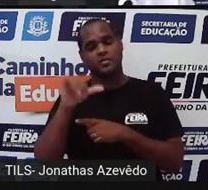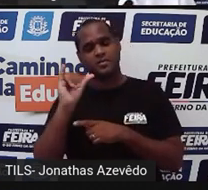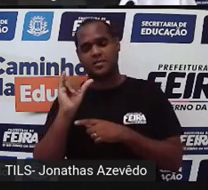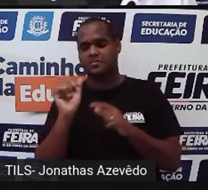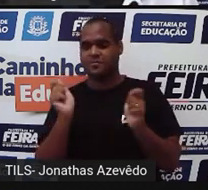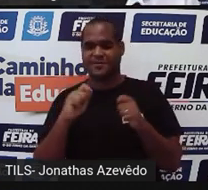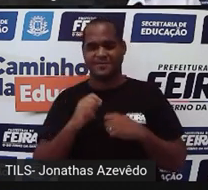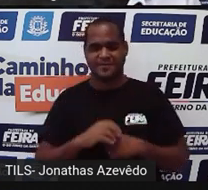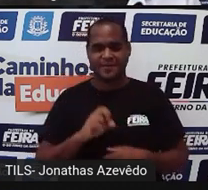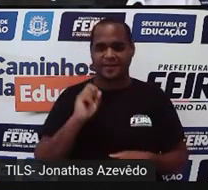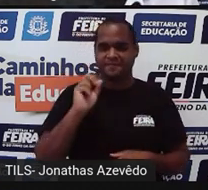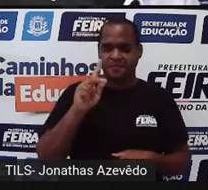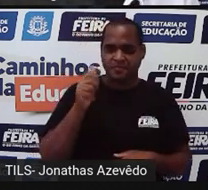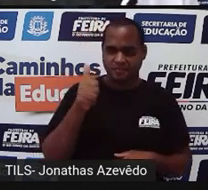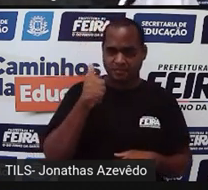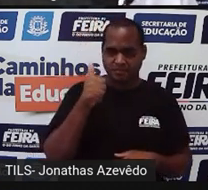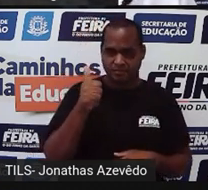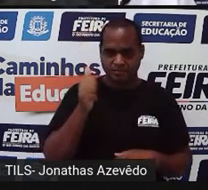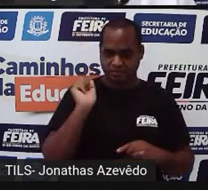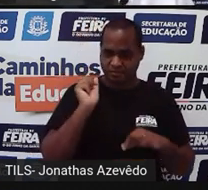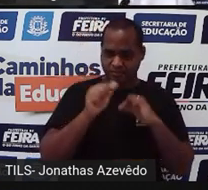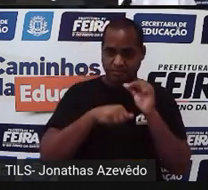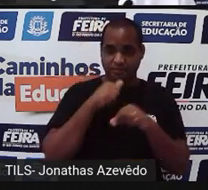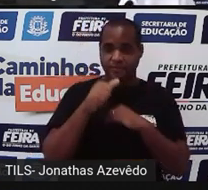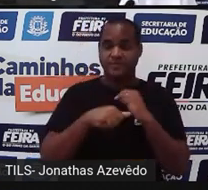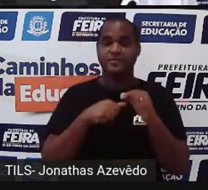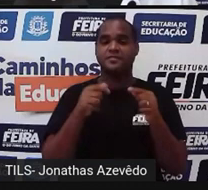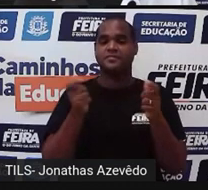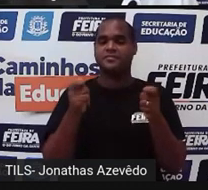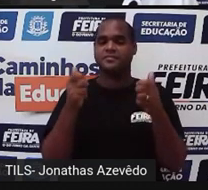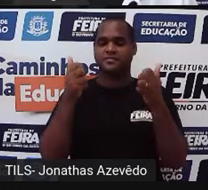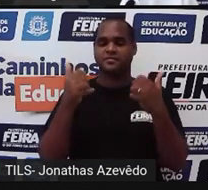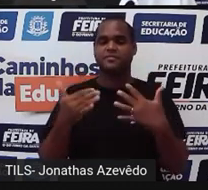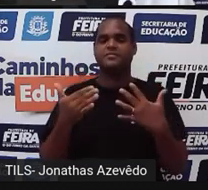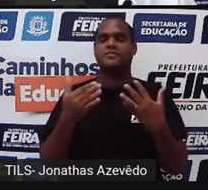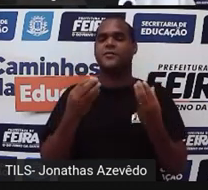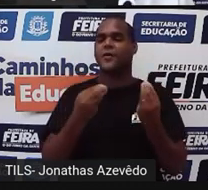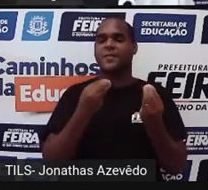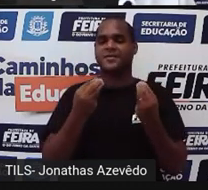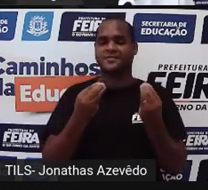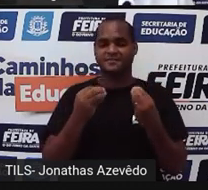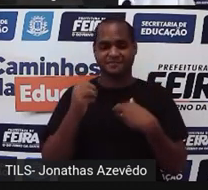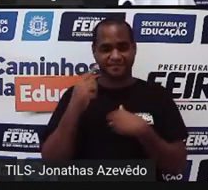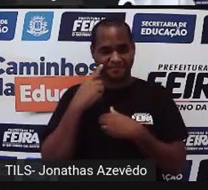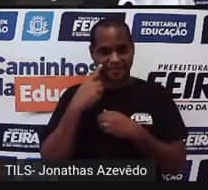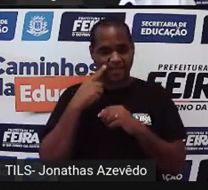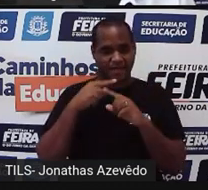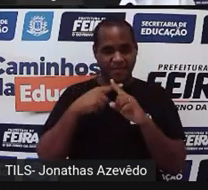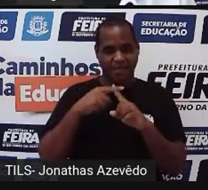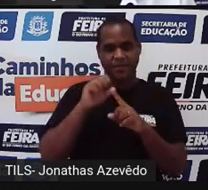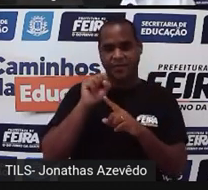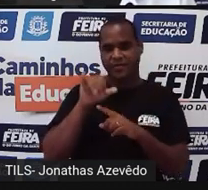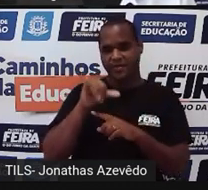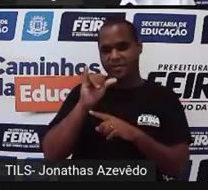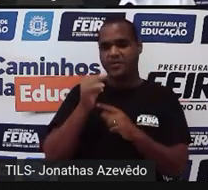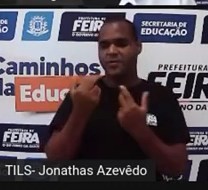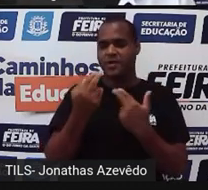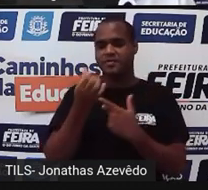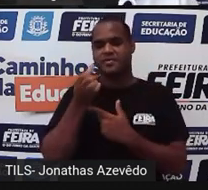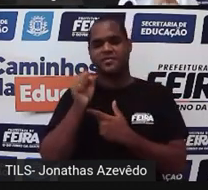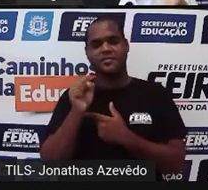tá bom? Reescrevendo o resto da equação, tá bom? Mais 8Y igual a 68. Como é que eu resolvo